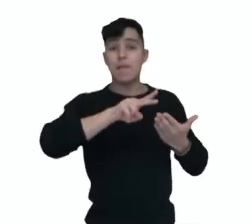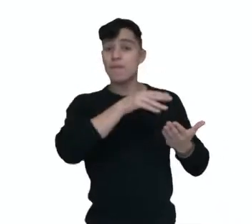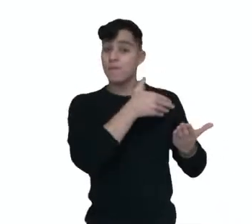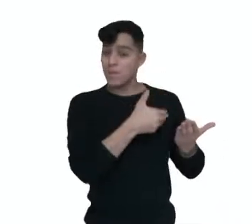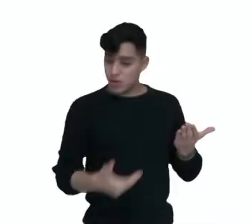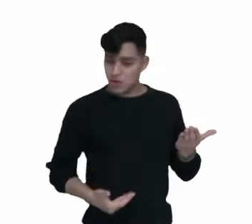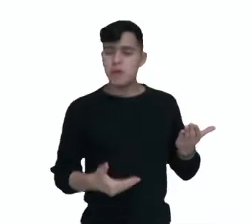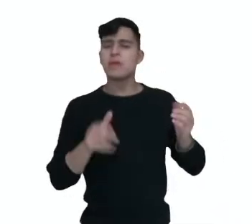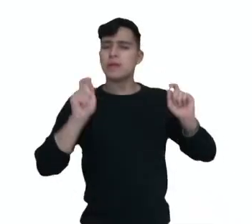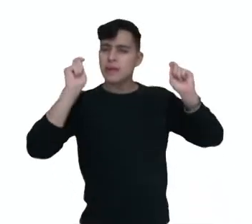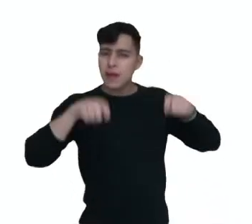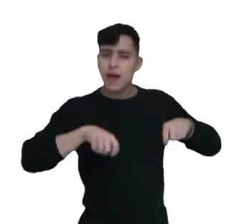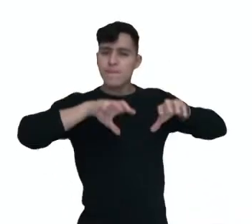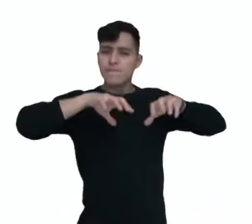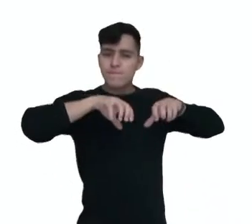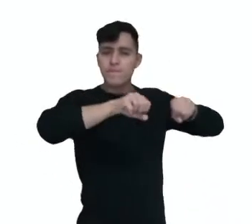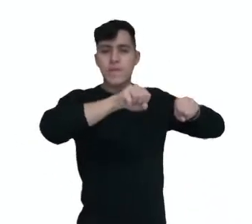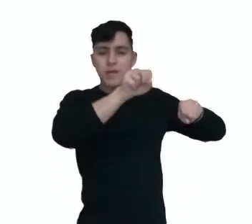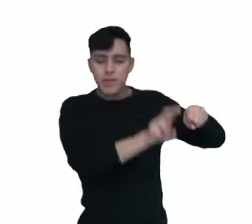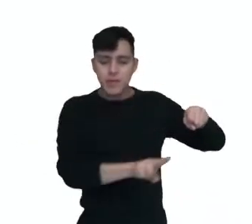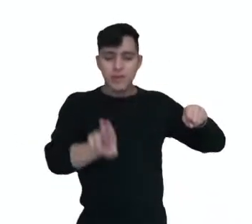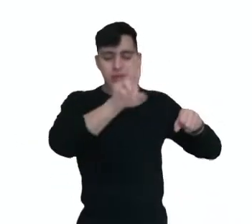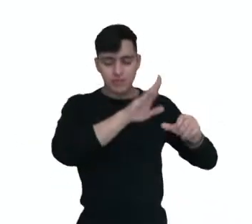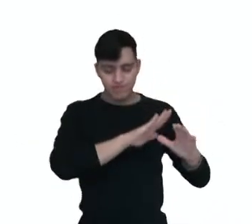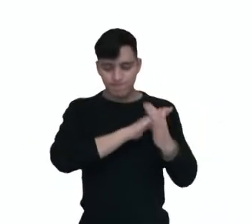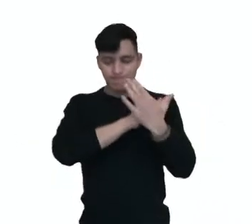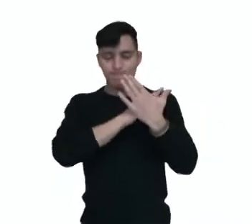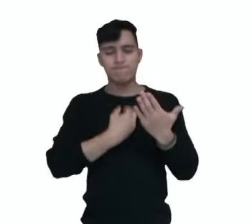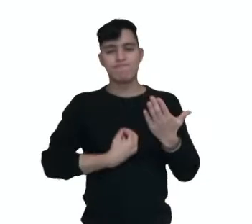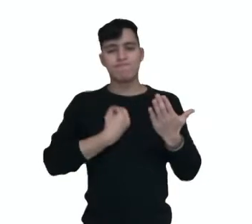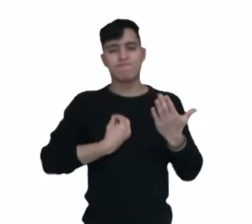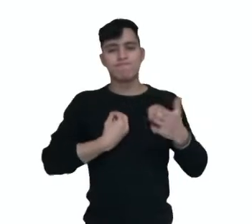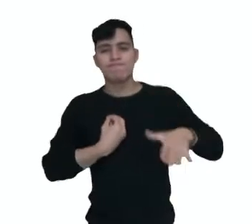vivência dessas manifestações.